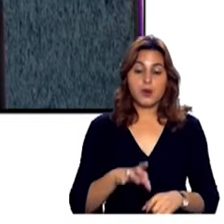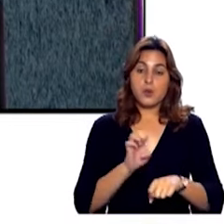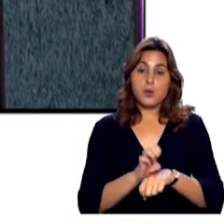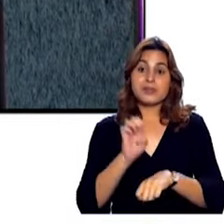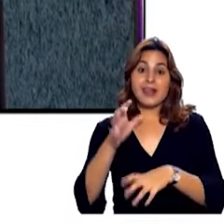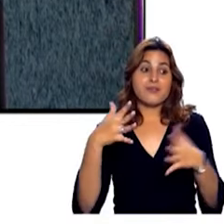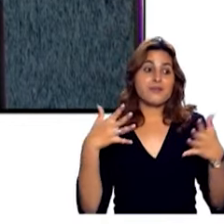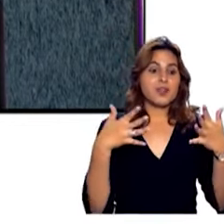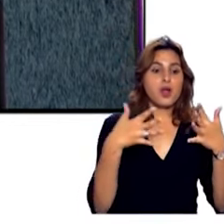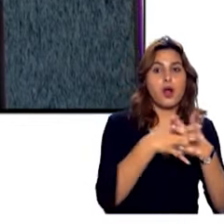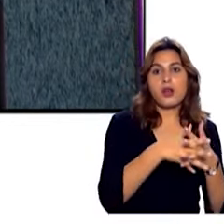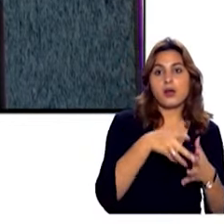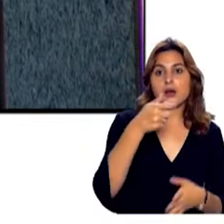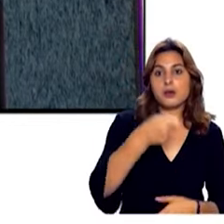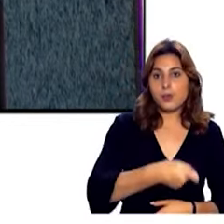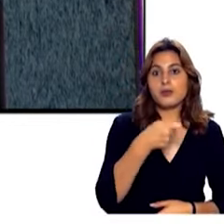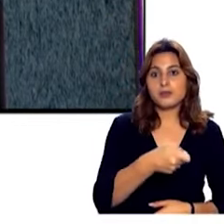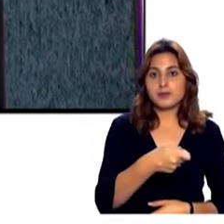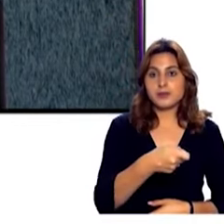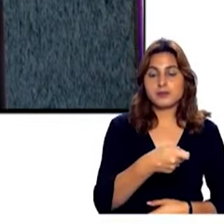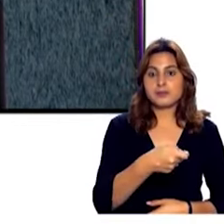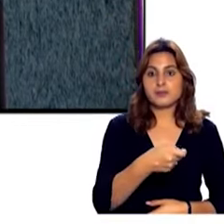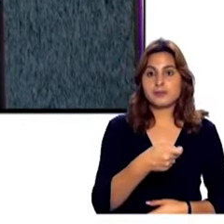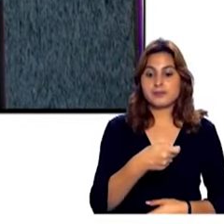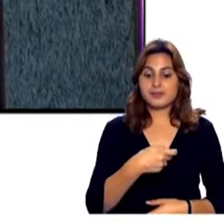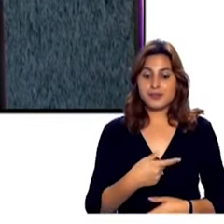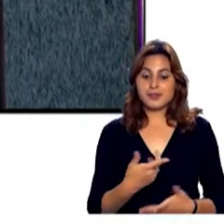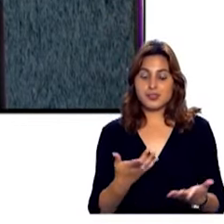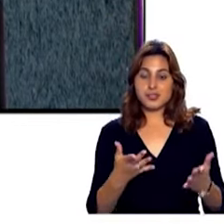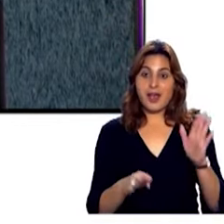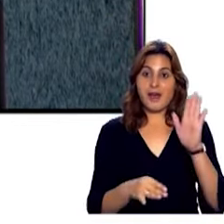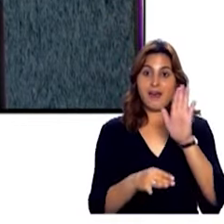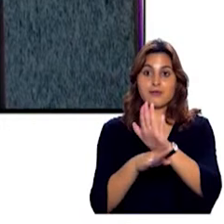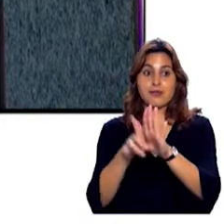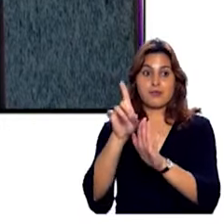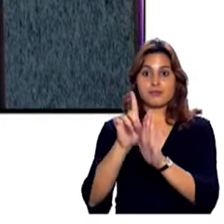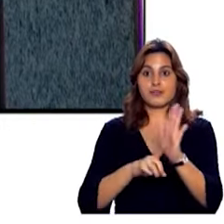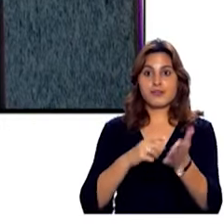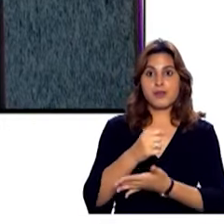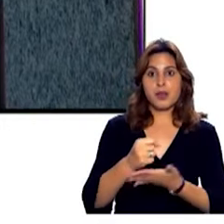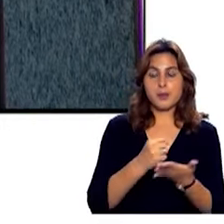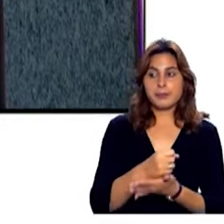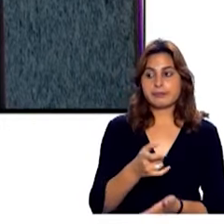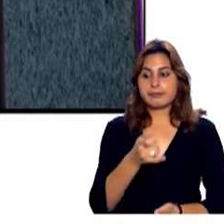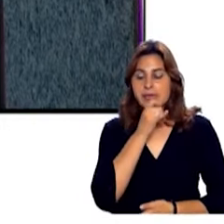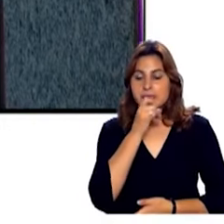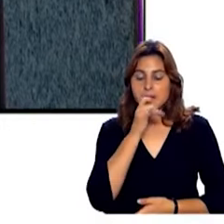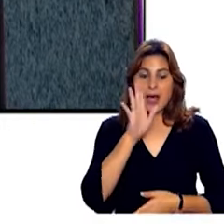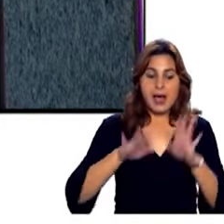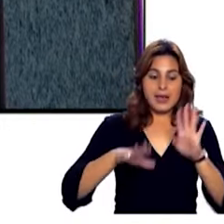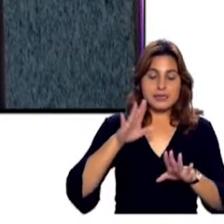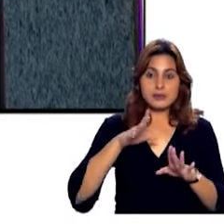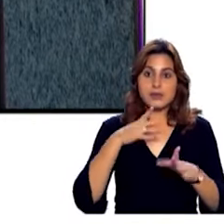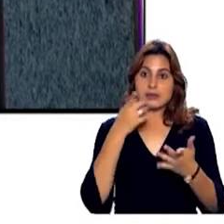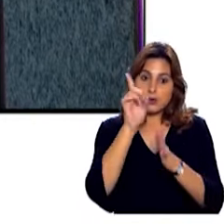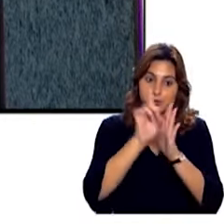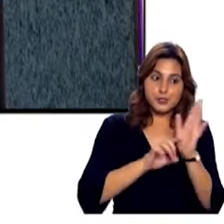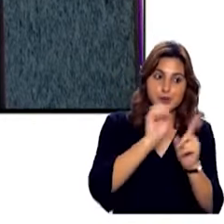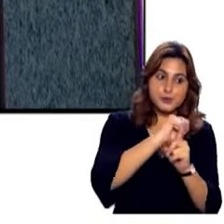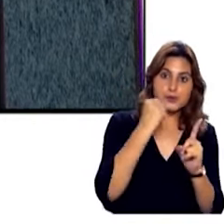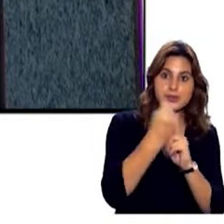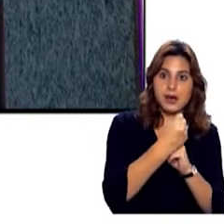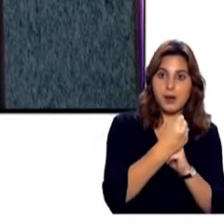viola o seu dever de promoção de um direito fundamental quando ele não presta um direito social e surge